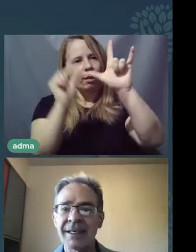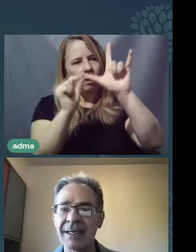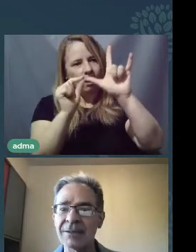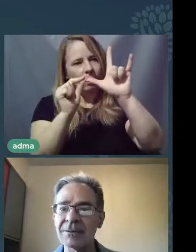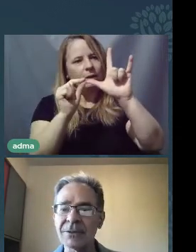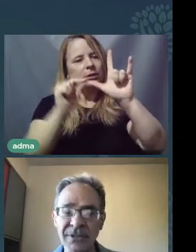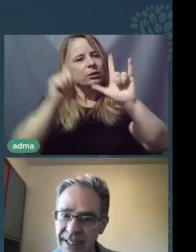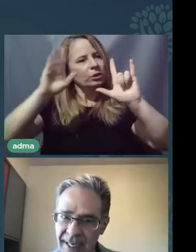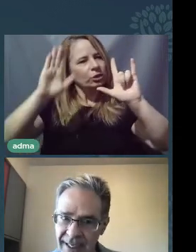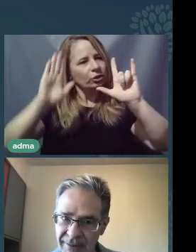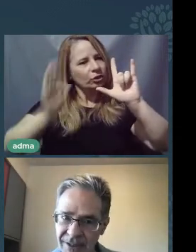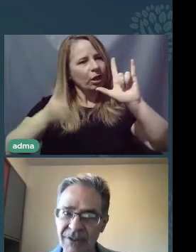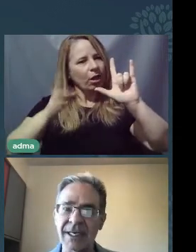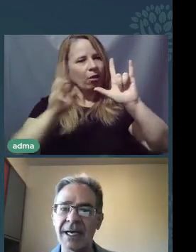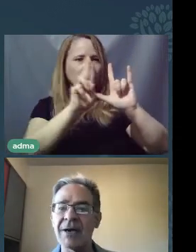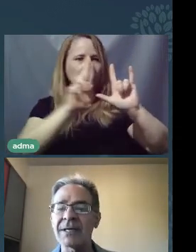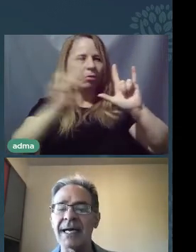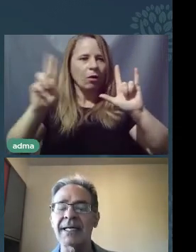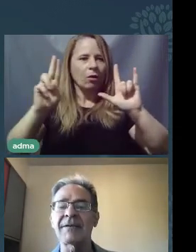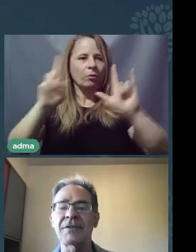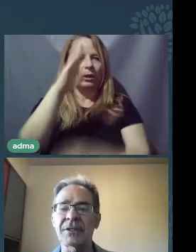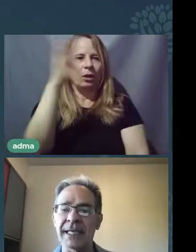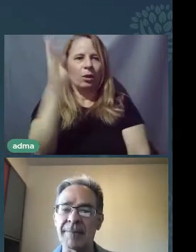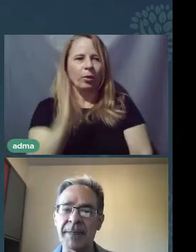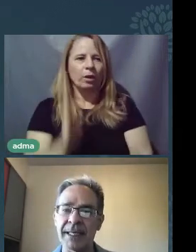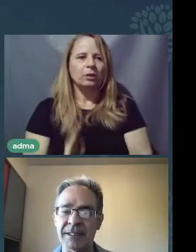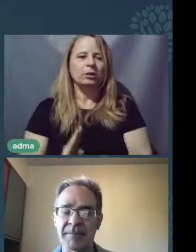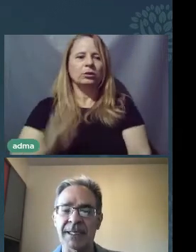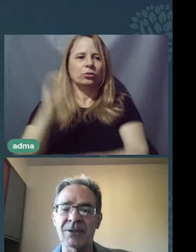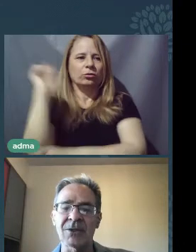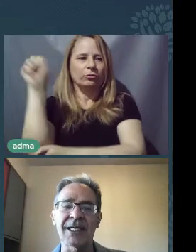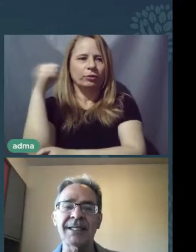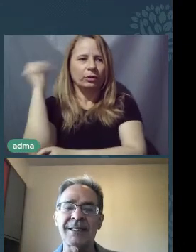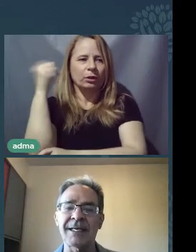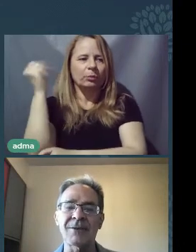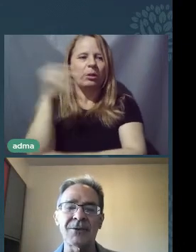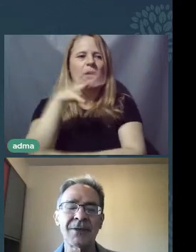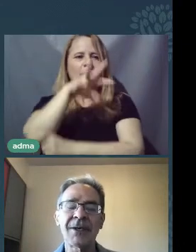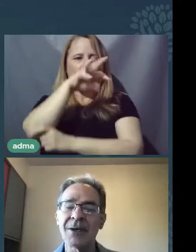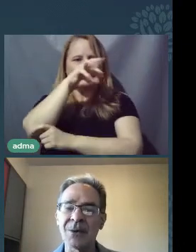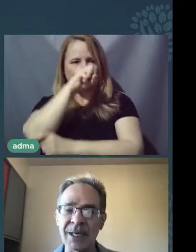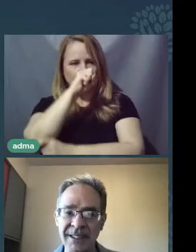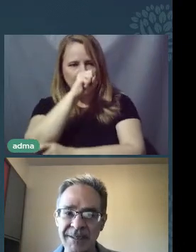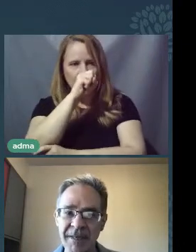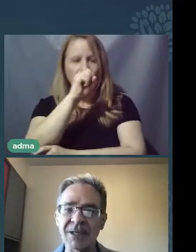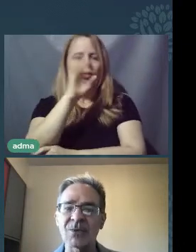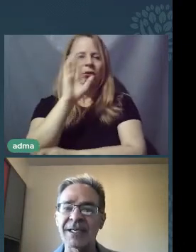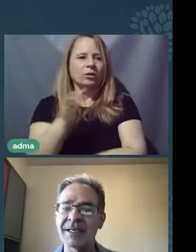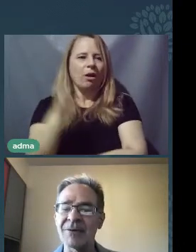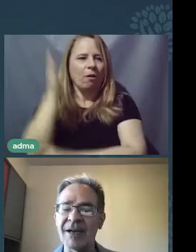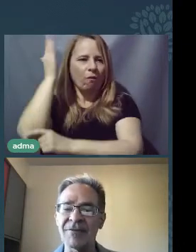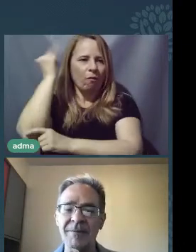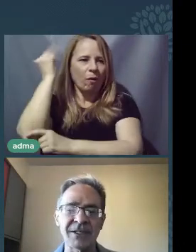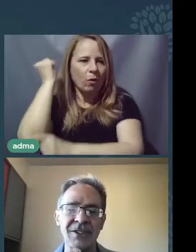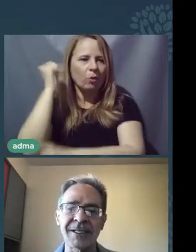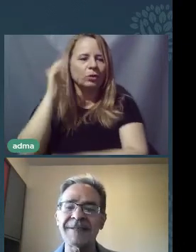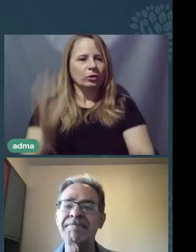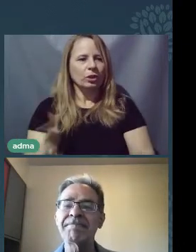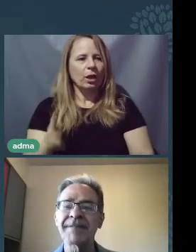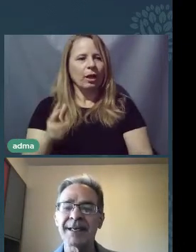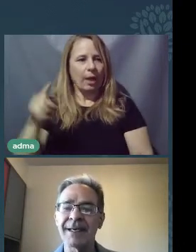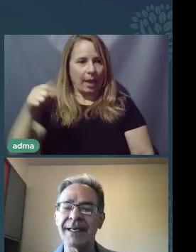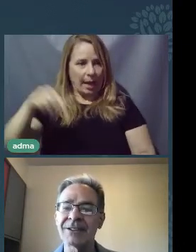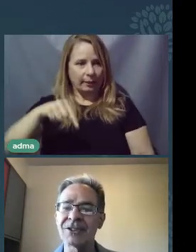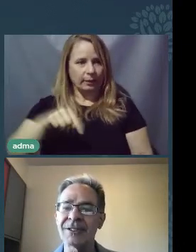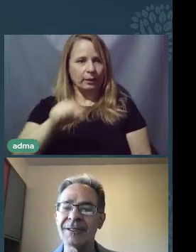renome no cenário nacional, na área da fisioterapia respiratória. Tenho conhecimento aqui na